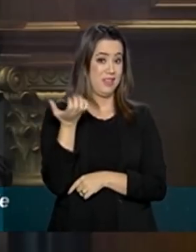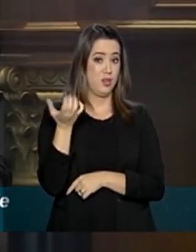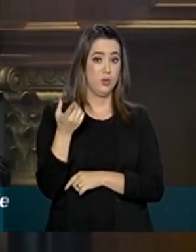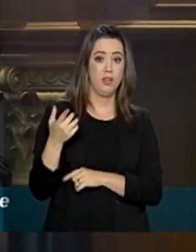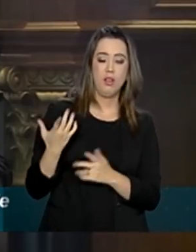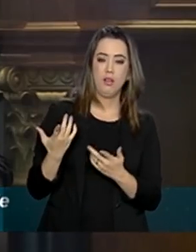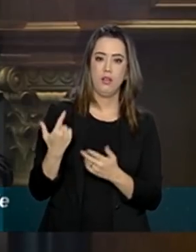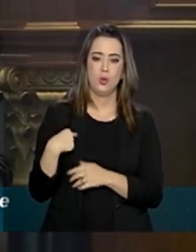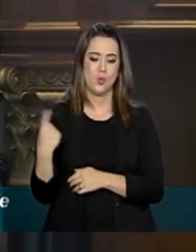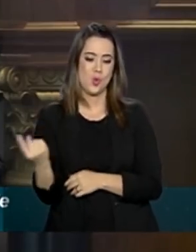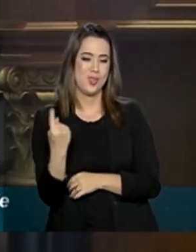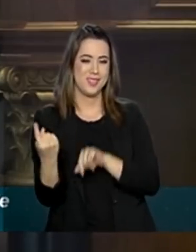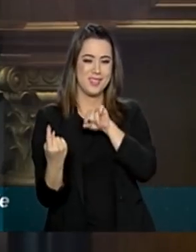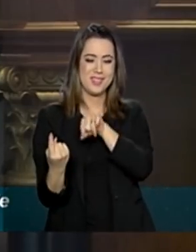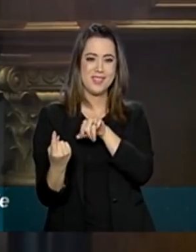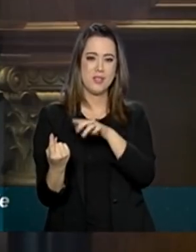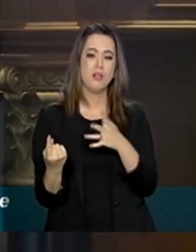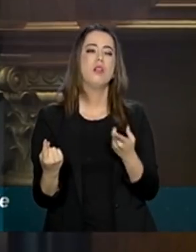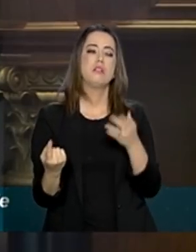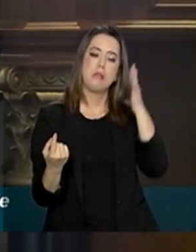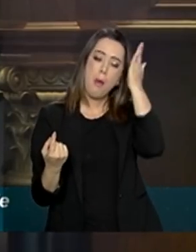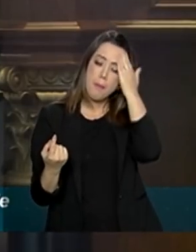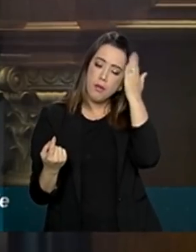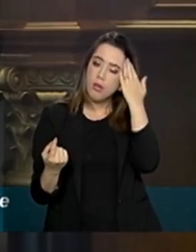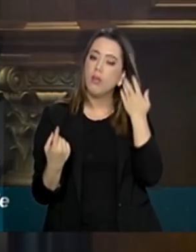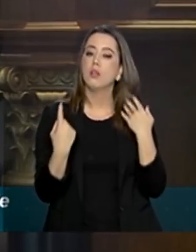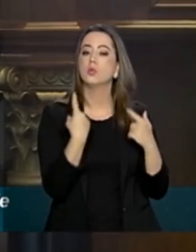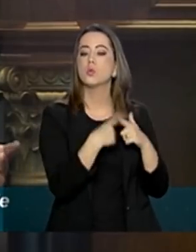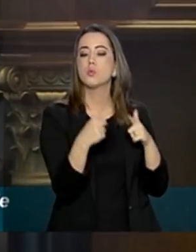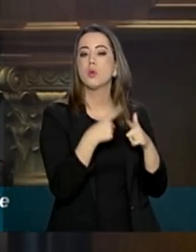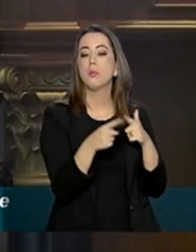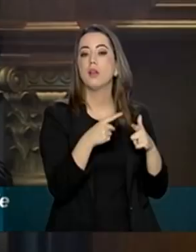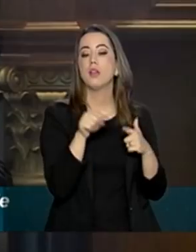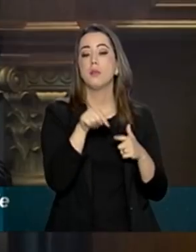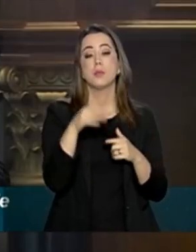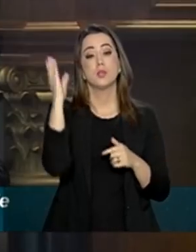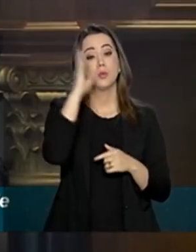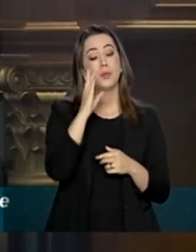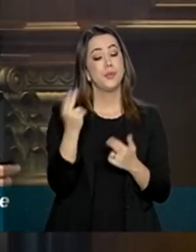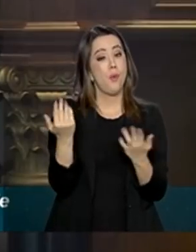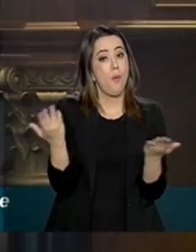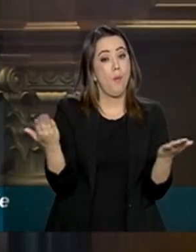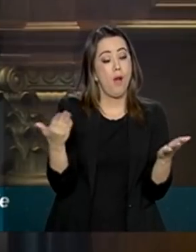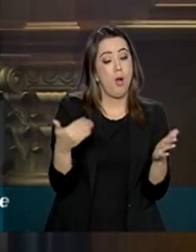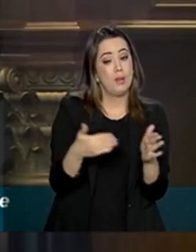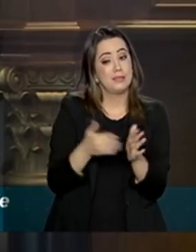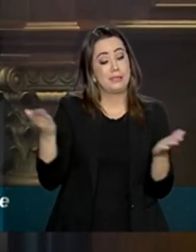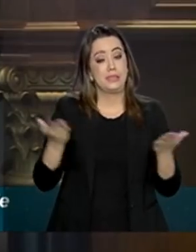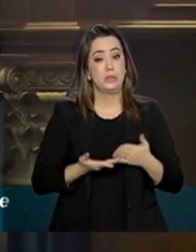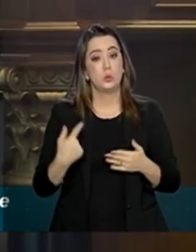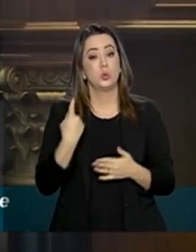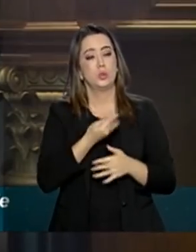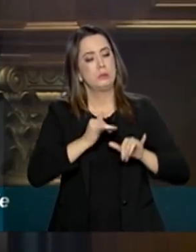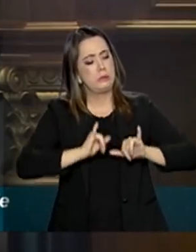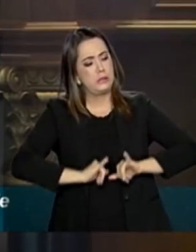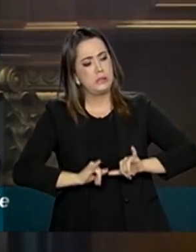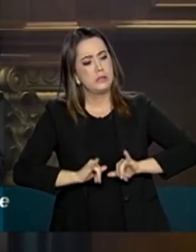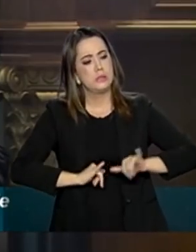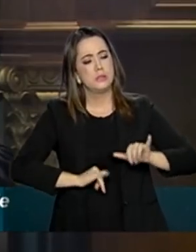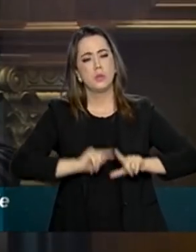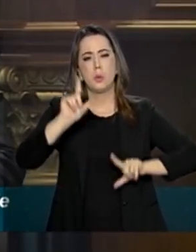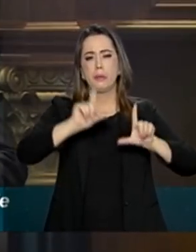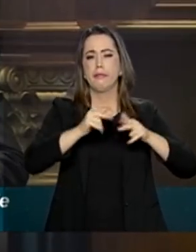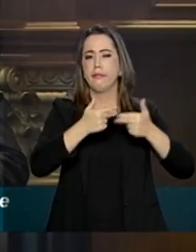não almejava por mim, sabia dos problemas. Como até hoje sofremos com a mídia